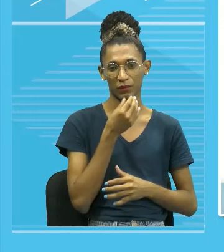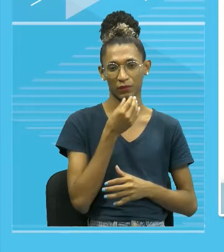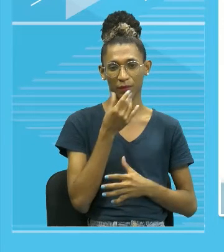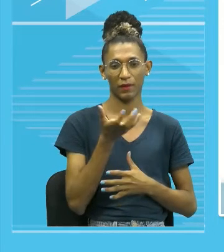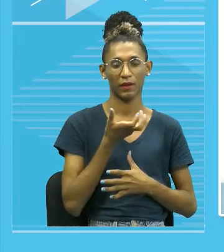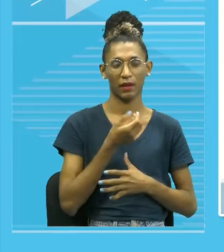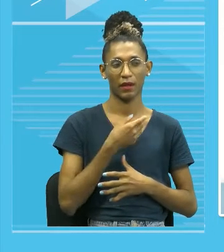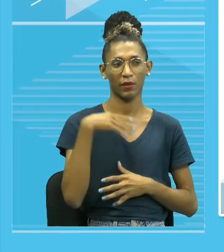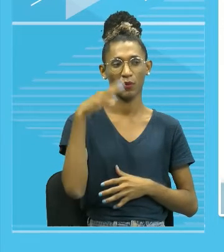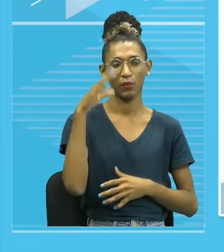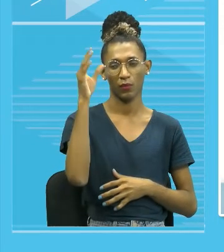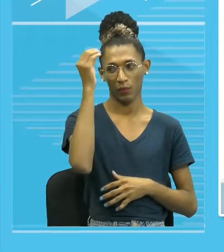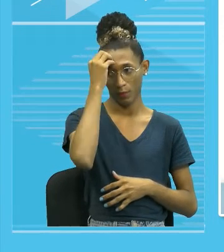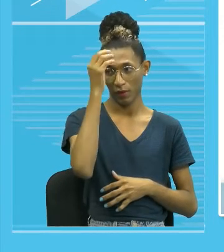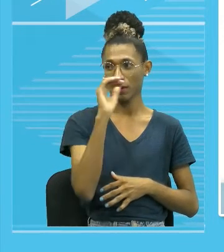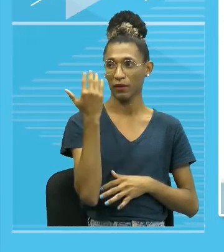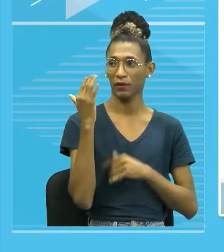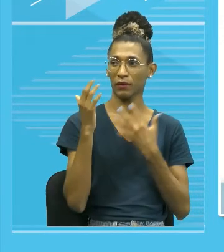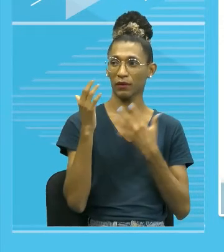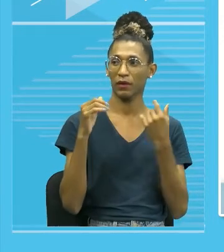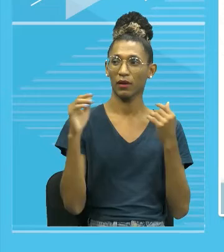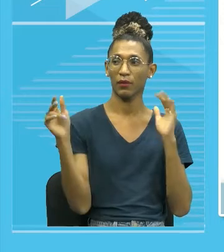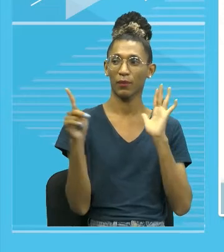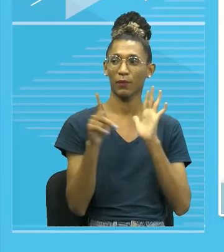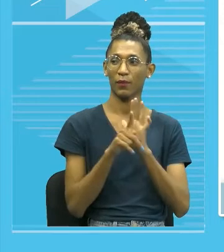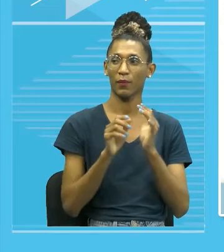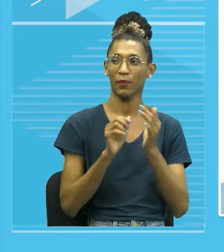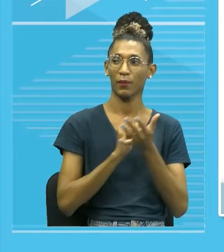a natureza de seus próprios preconceitos